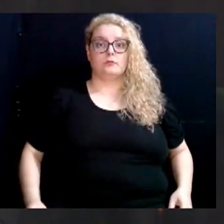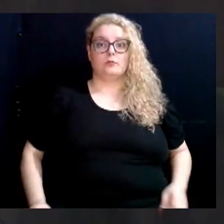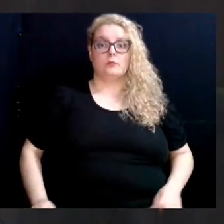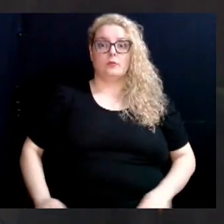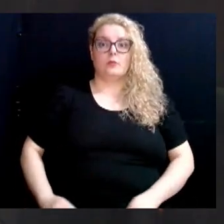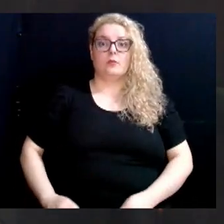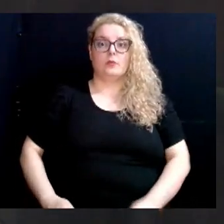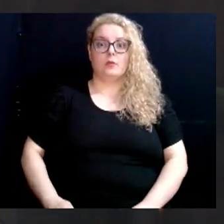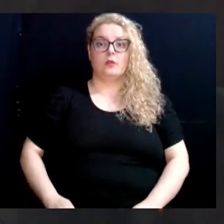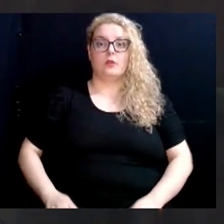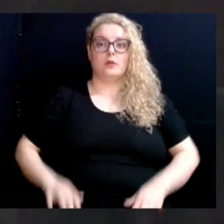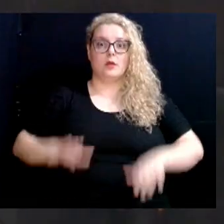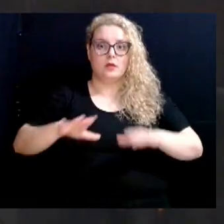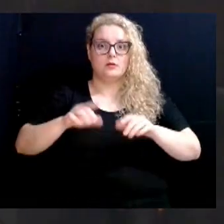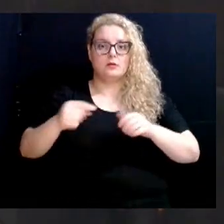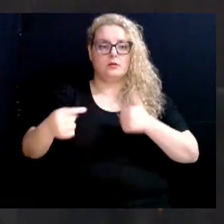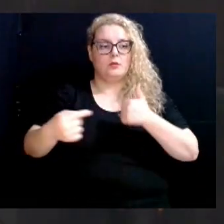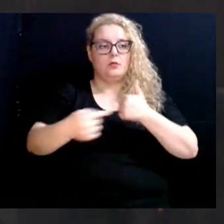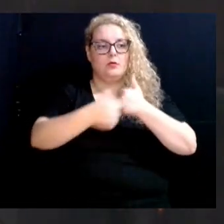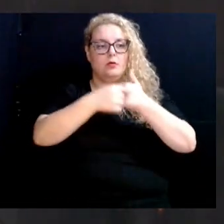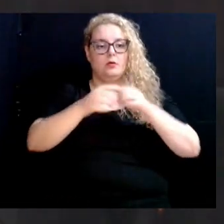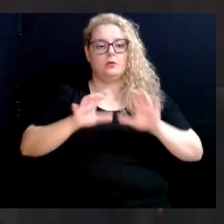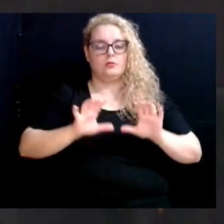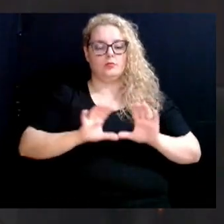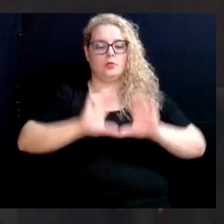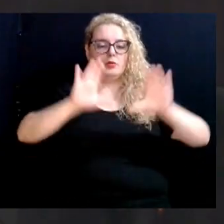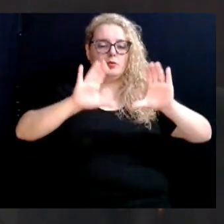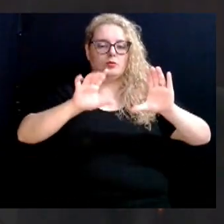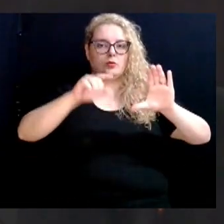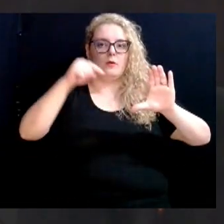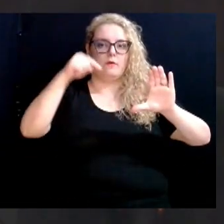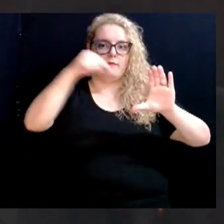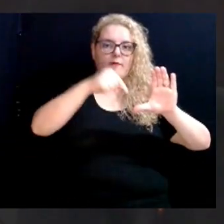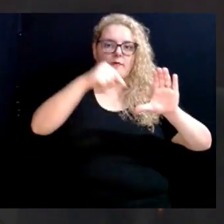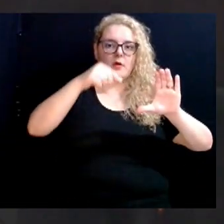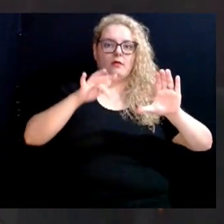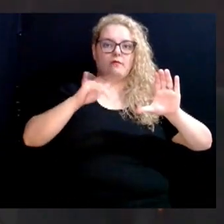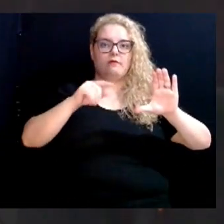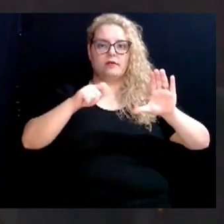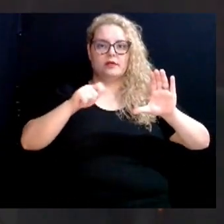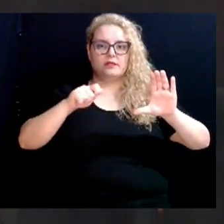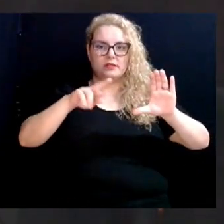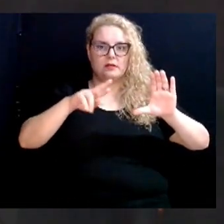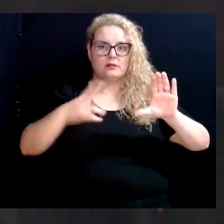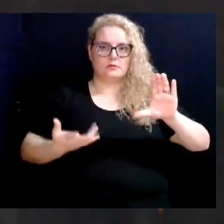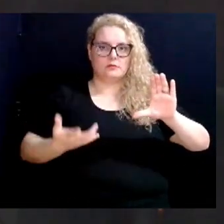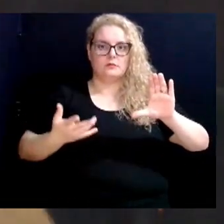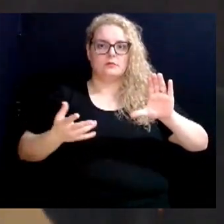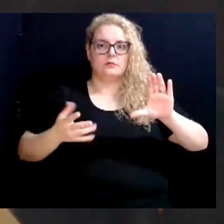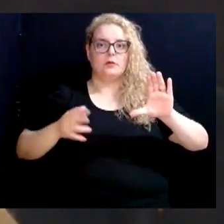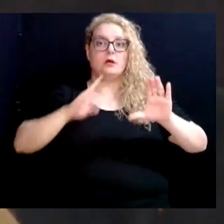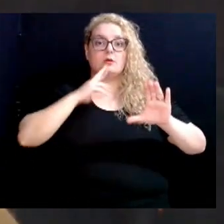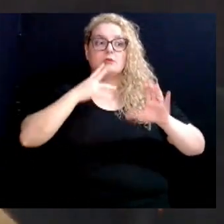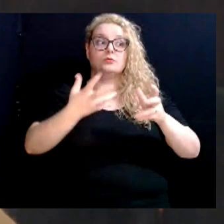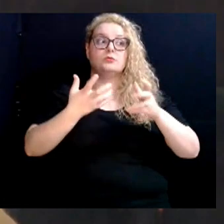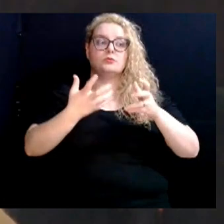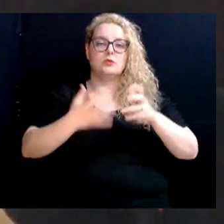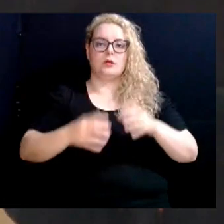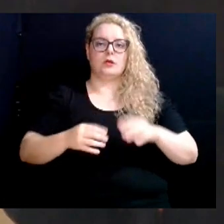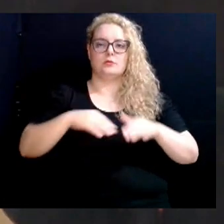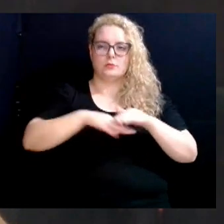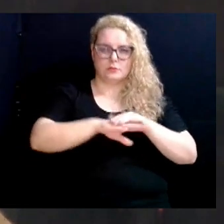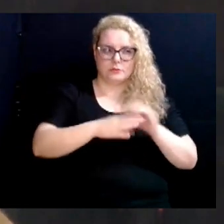assim, minha performance no que eu tô querendo de resultado. Coloca ali. A outra coisa